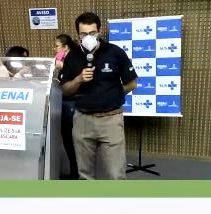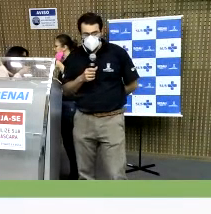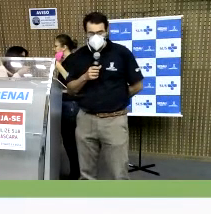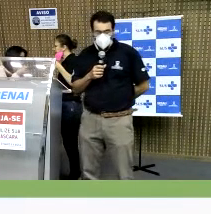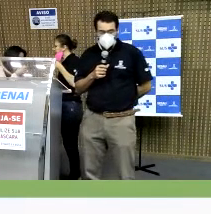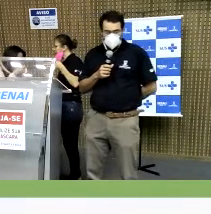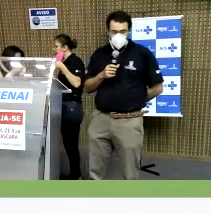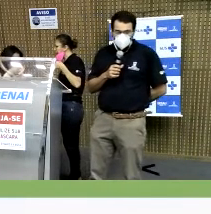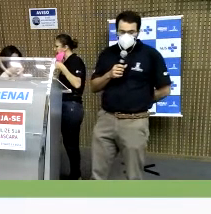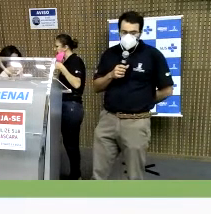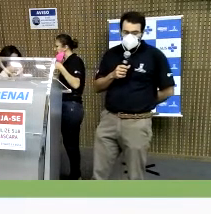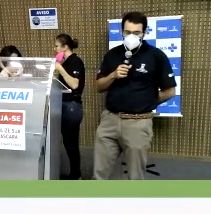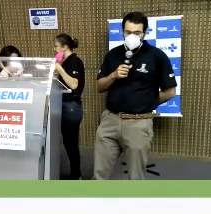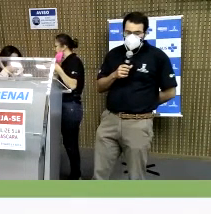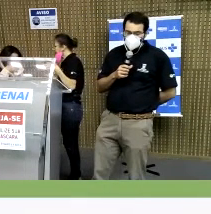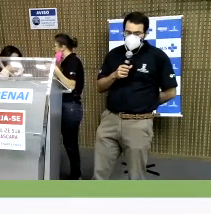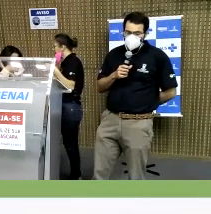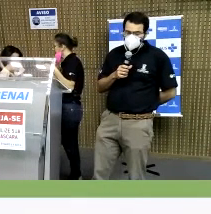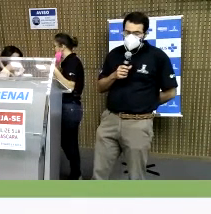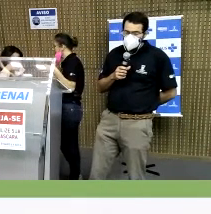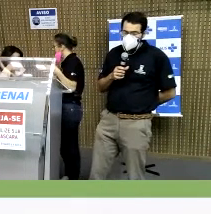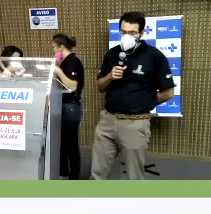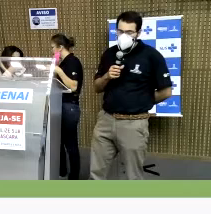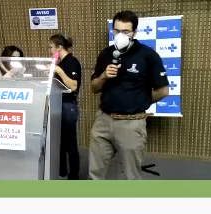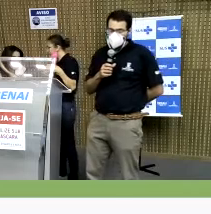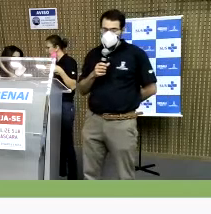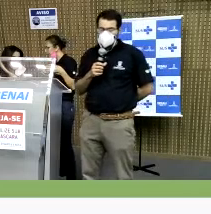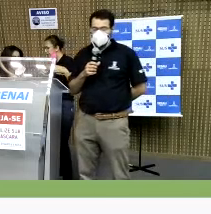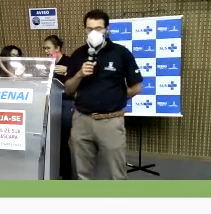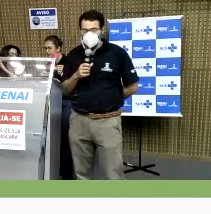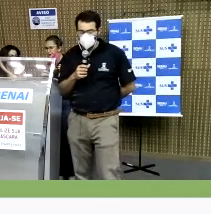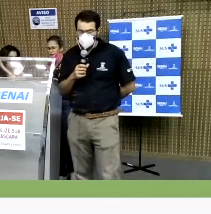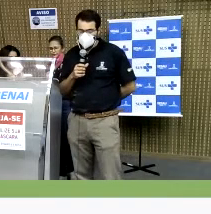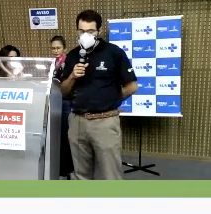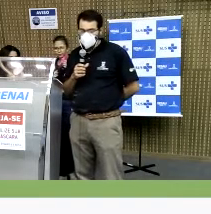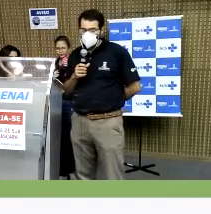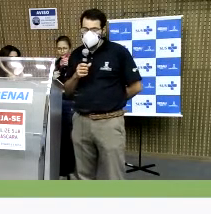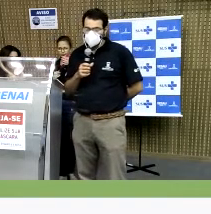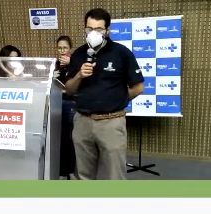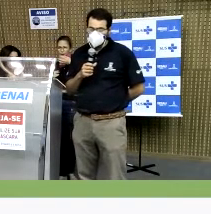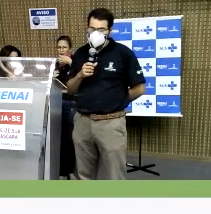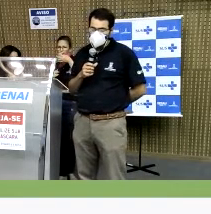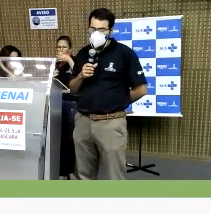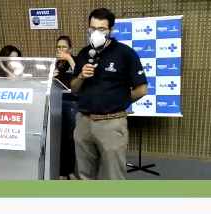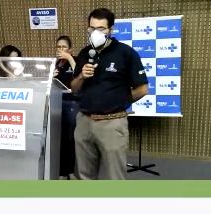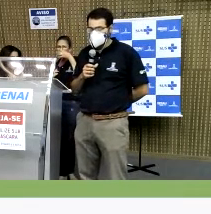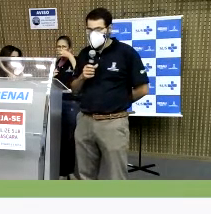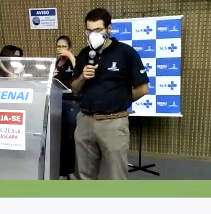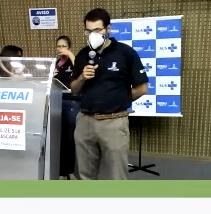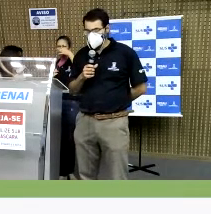quadrimestre. Cobertura de exame citológico, no primeiro quadrimestre 1,25%, no segundo